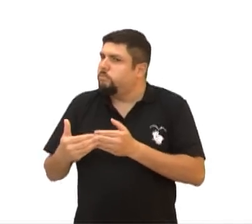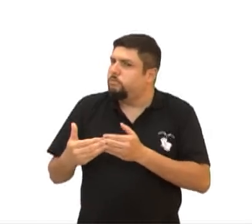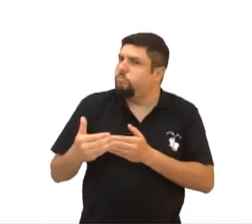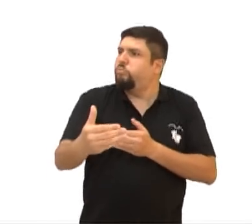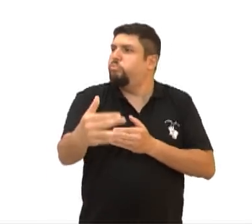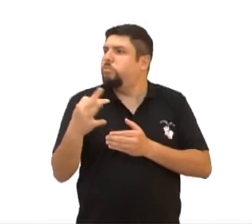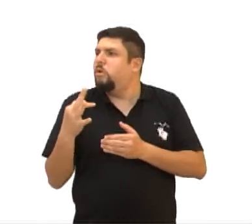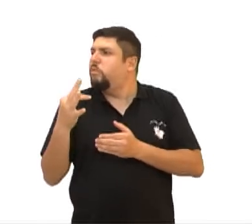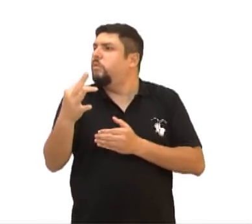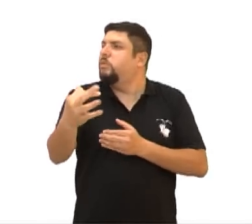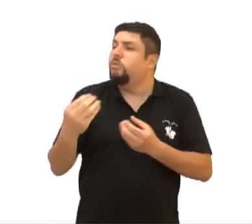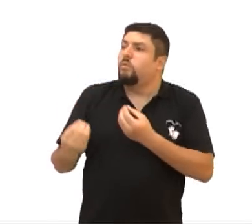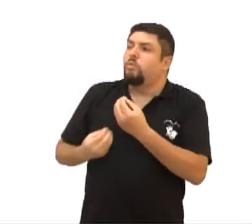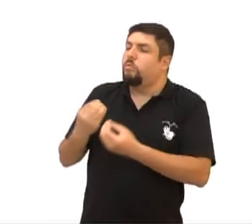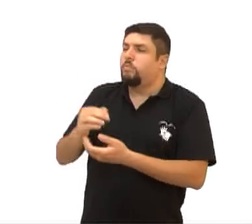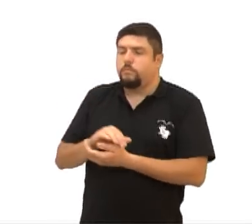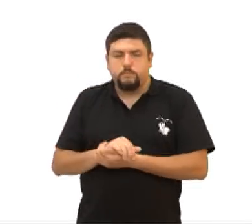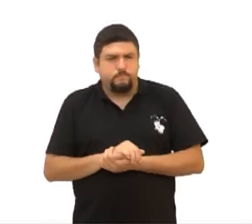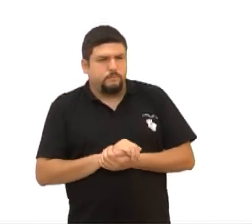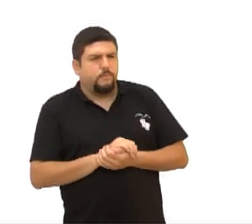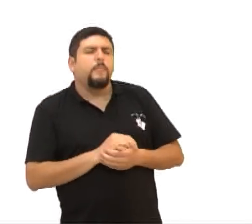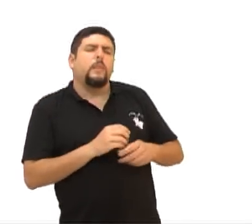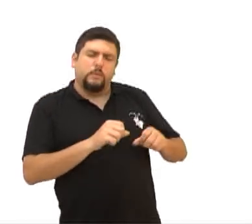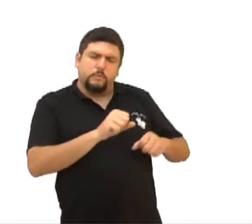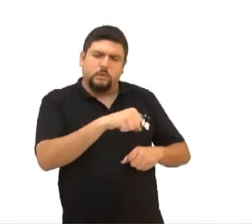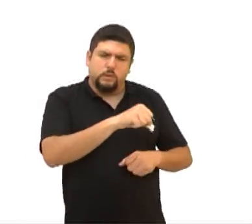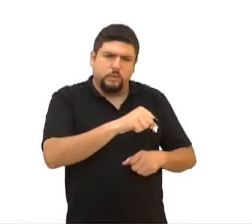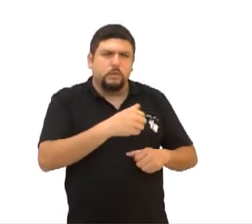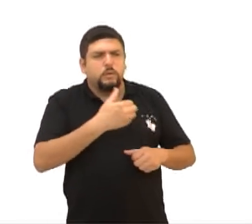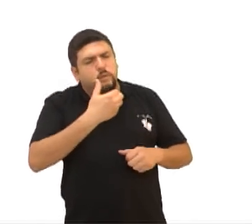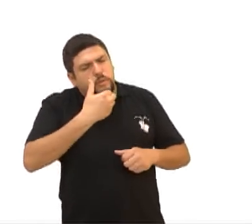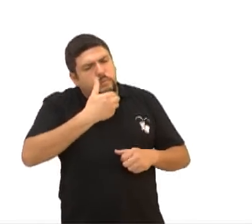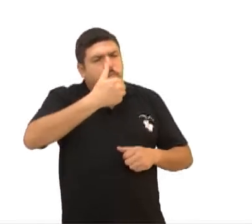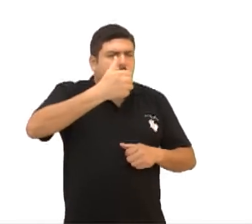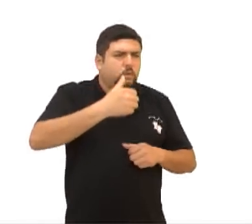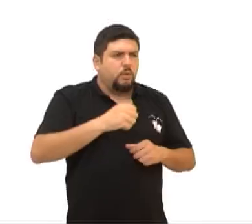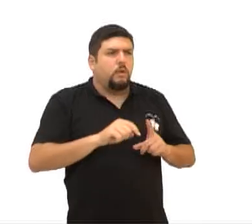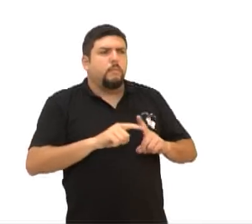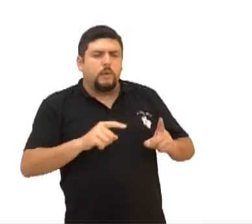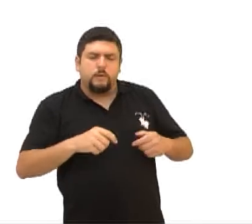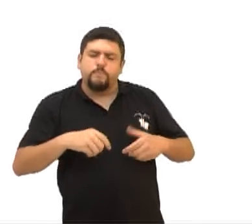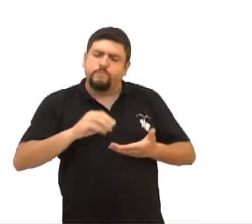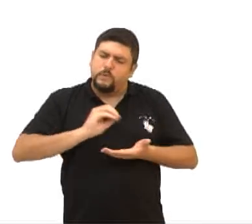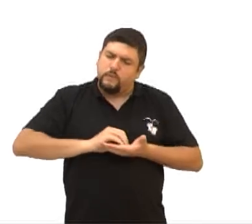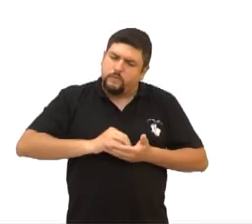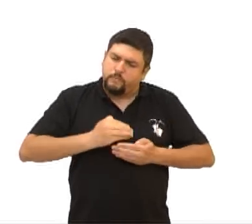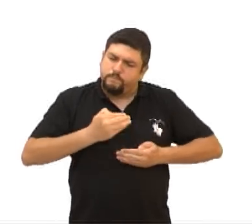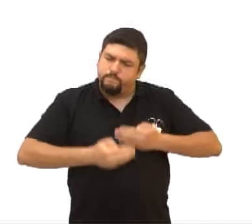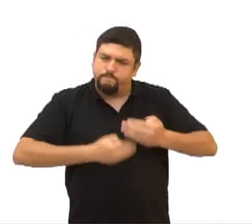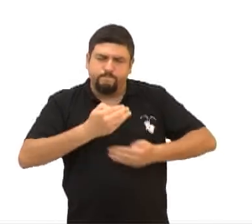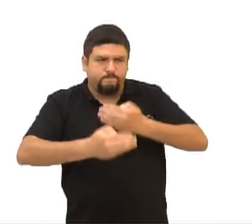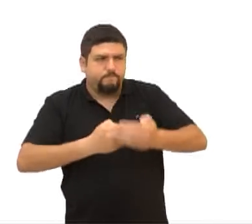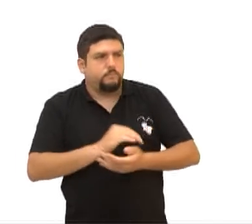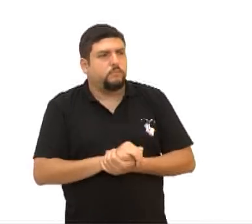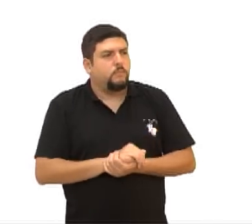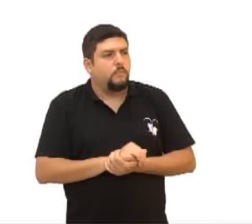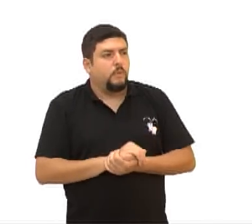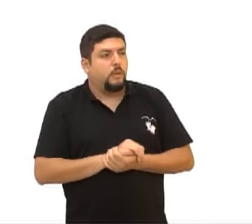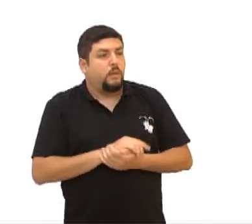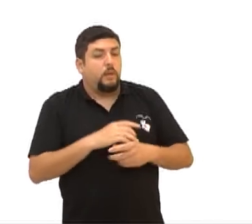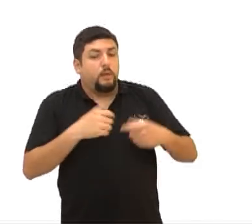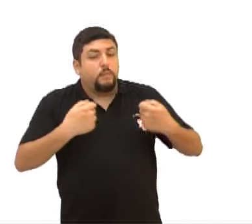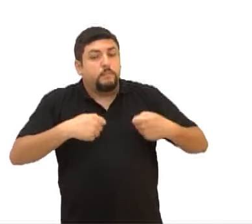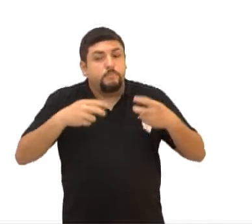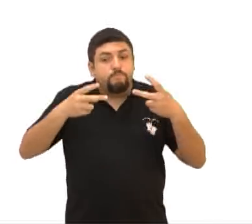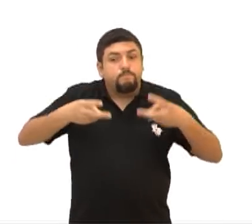Olha a resposta dele. Estamos melhorando, mas ainda precisamos melhorar mais. Precisamos ver,